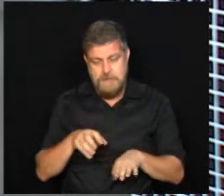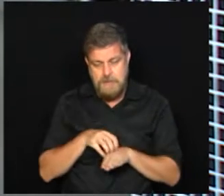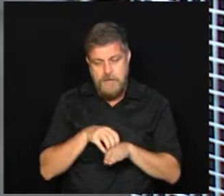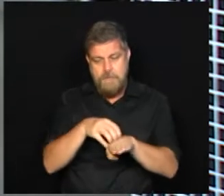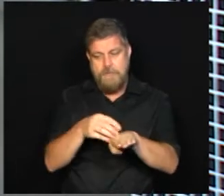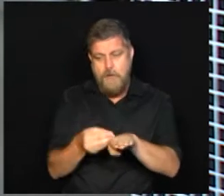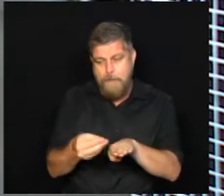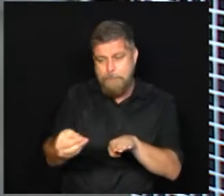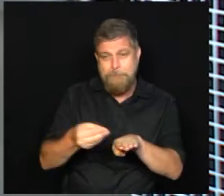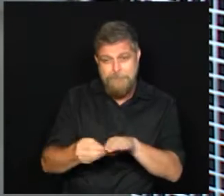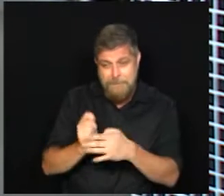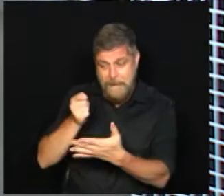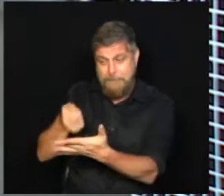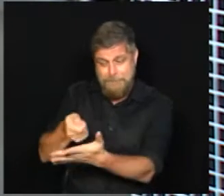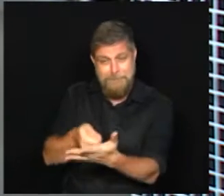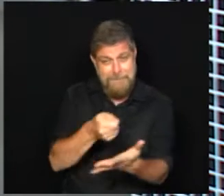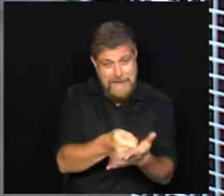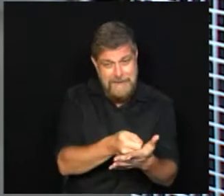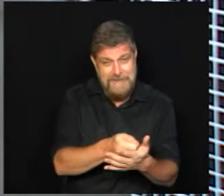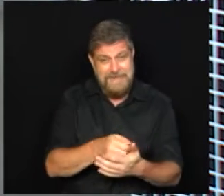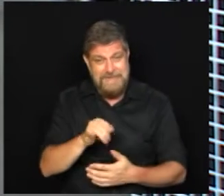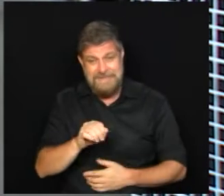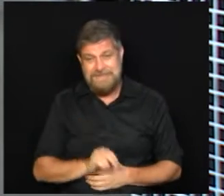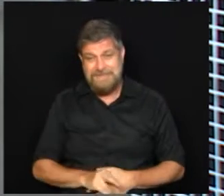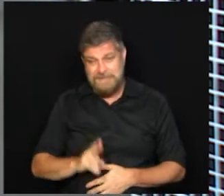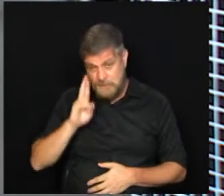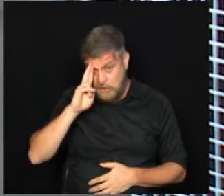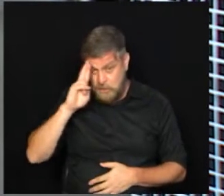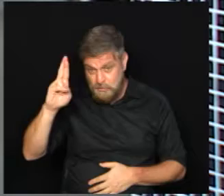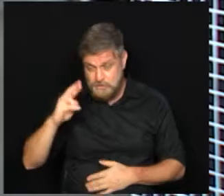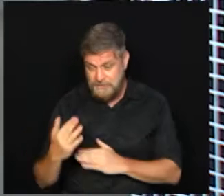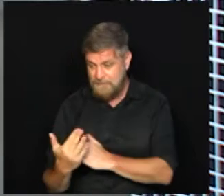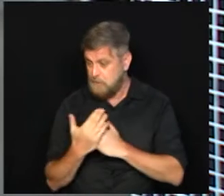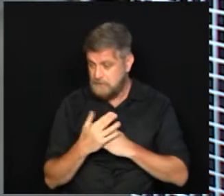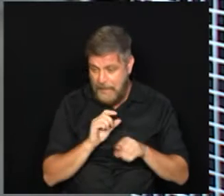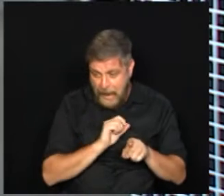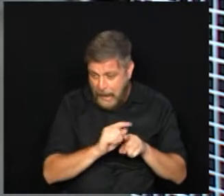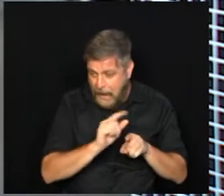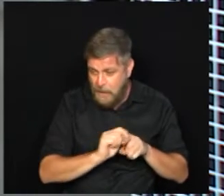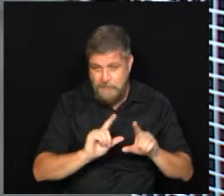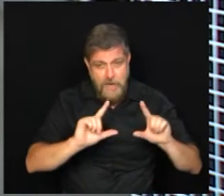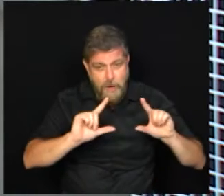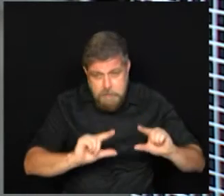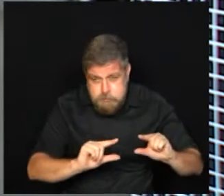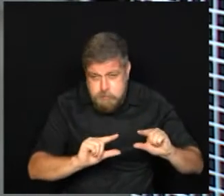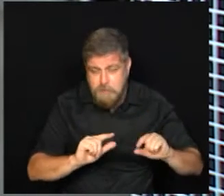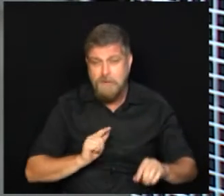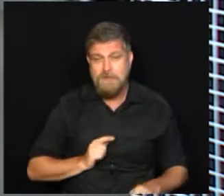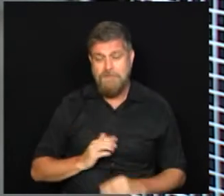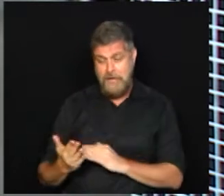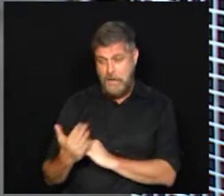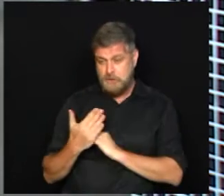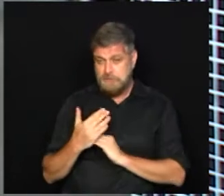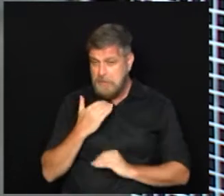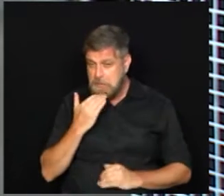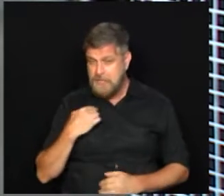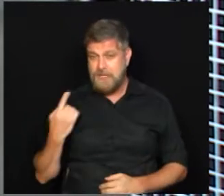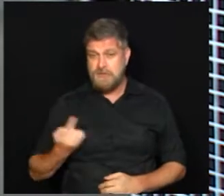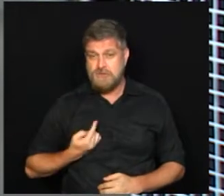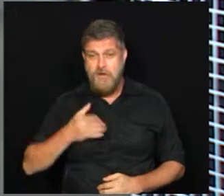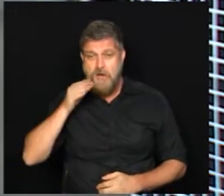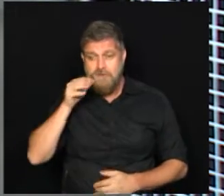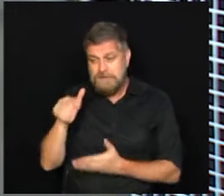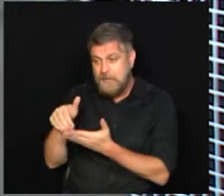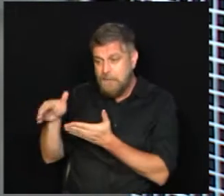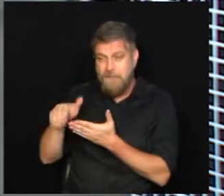delivery consegue pagar conta nesse sentido mas se o dono do imóvel não nos ajudar com a ação ao valor do aluguel se a gente não diminuiu nossa